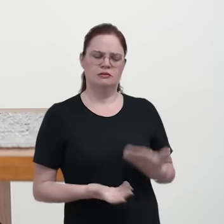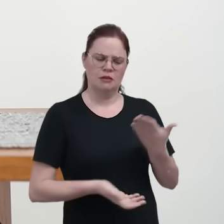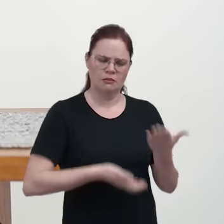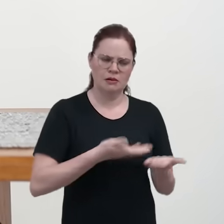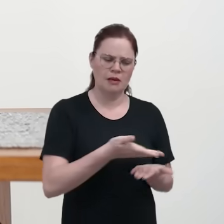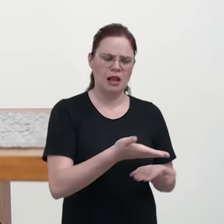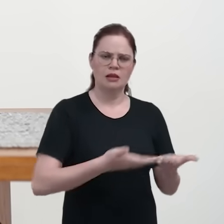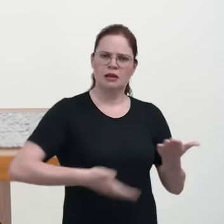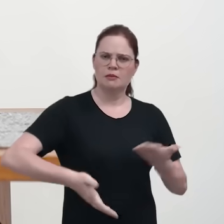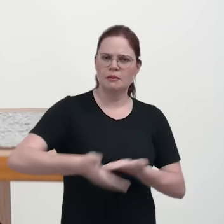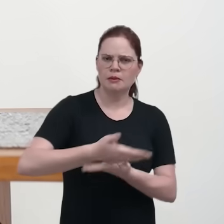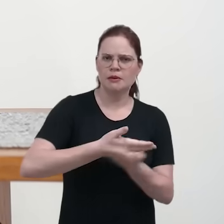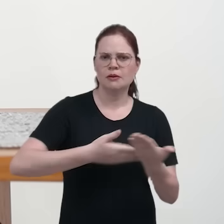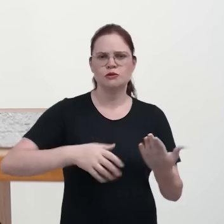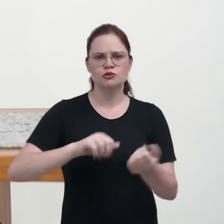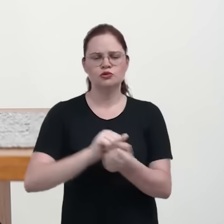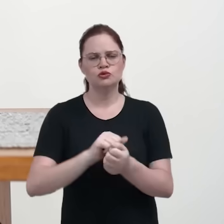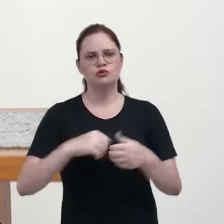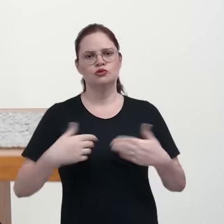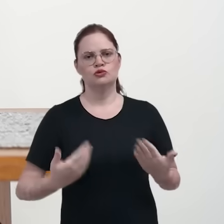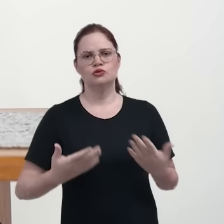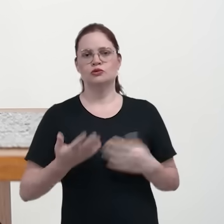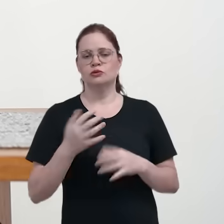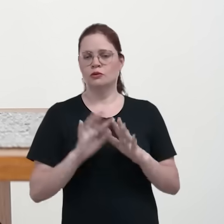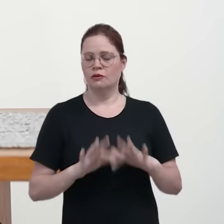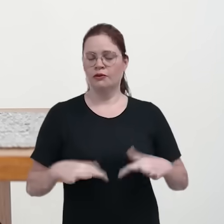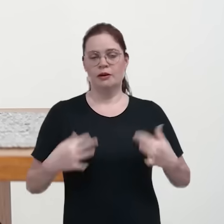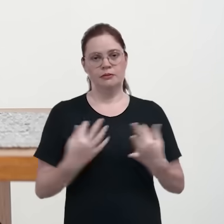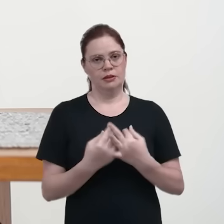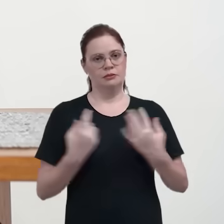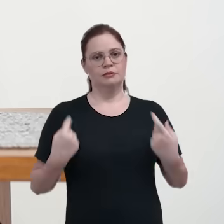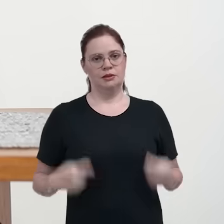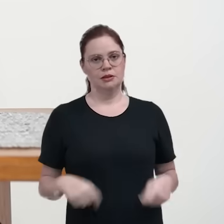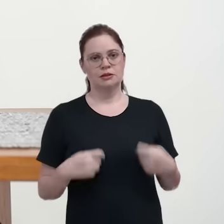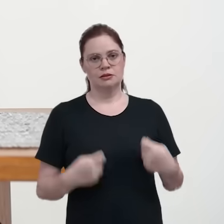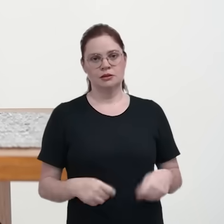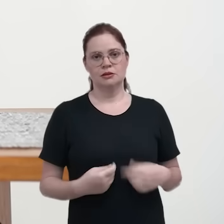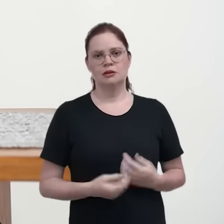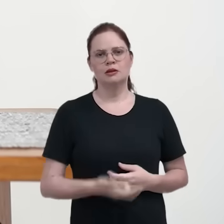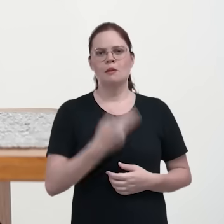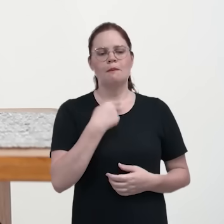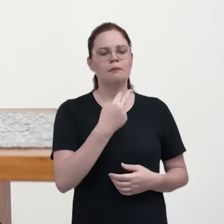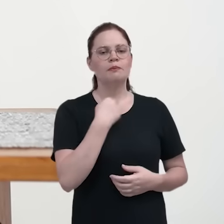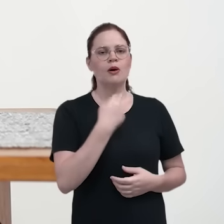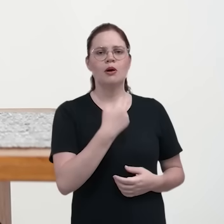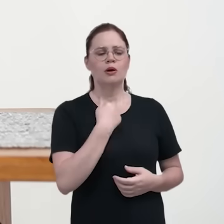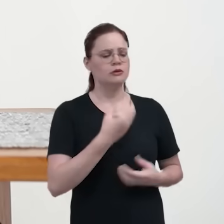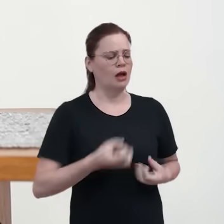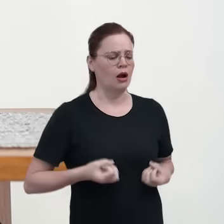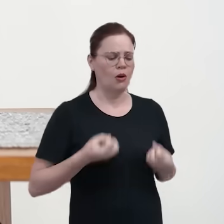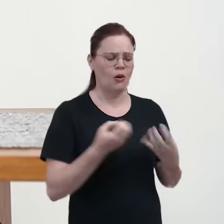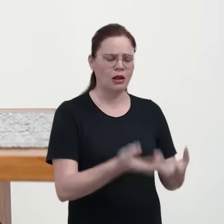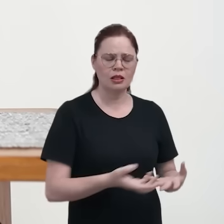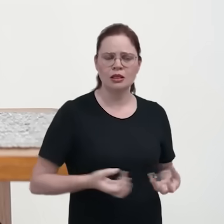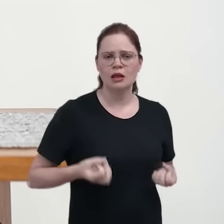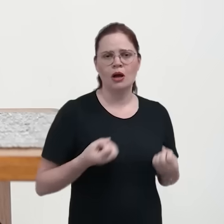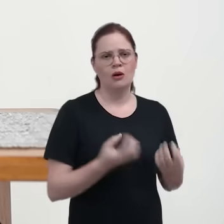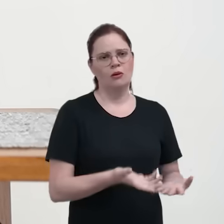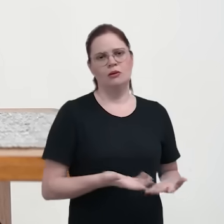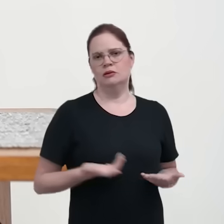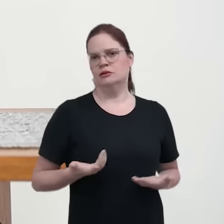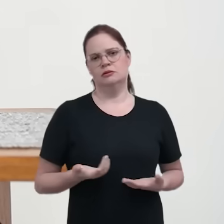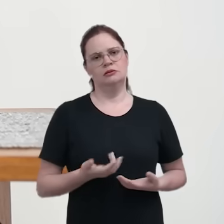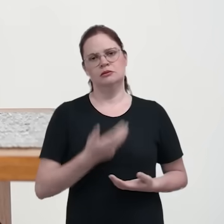leveza, ela precisa de interagir com sua família para que ela